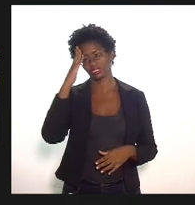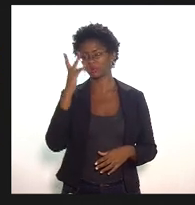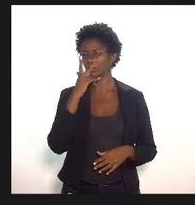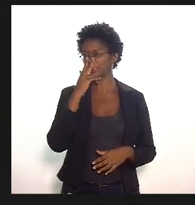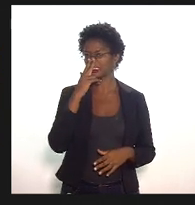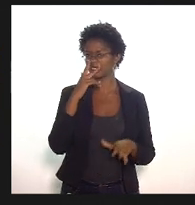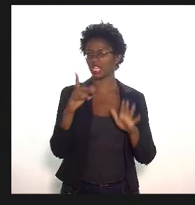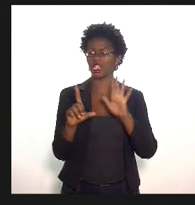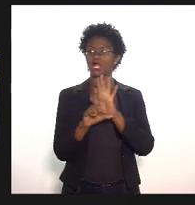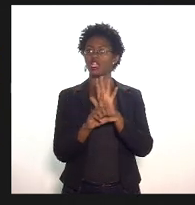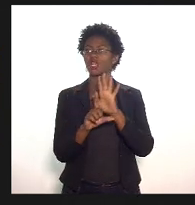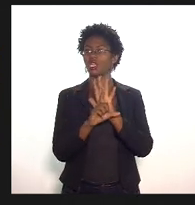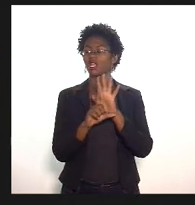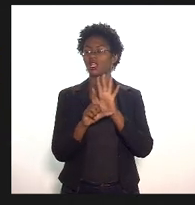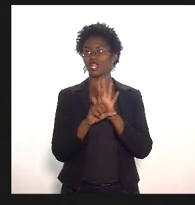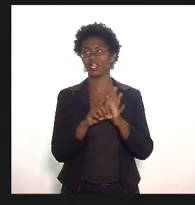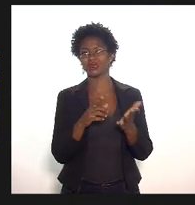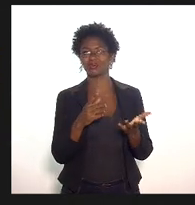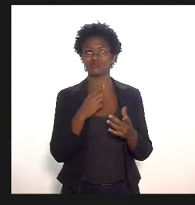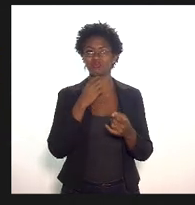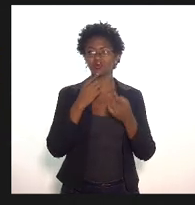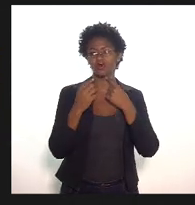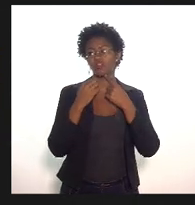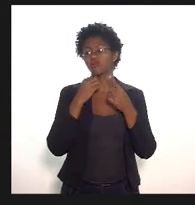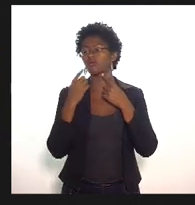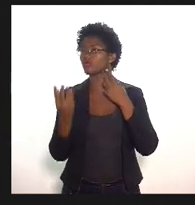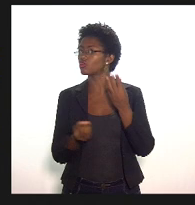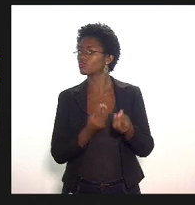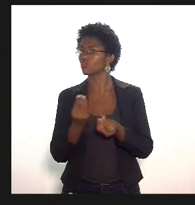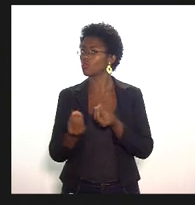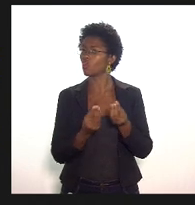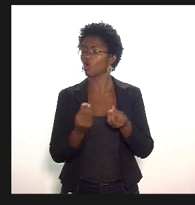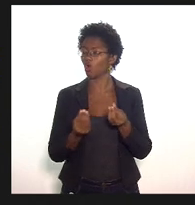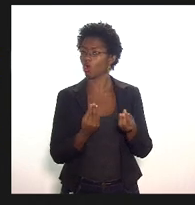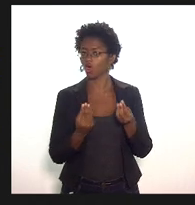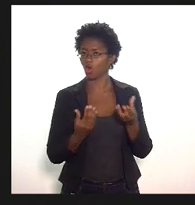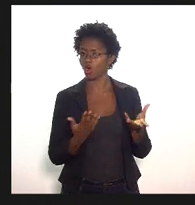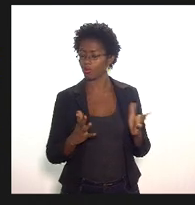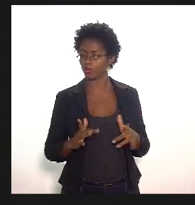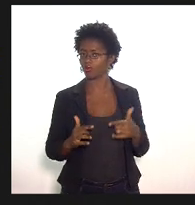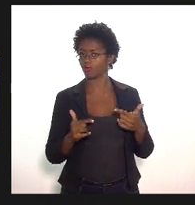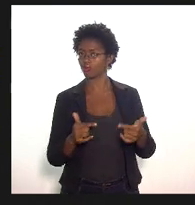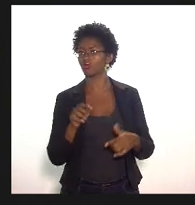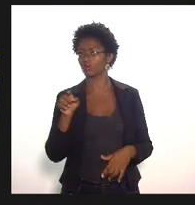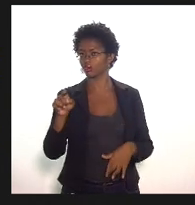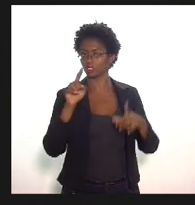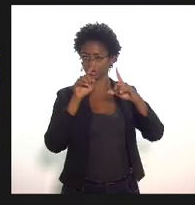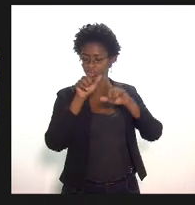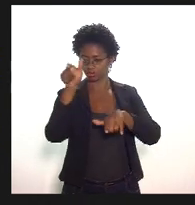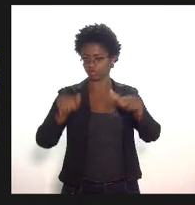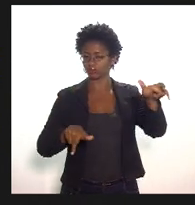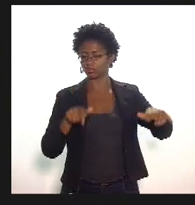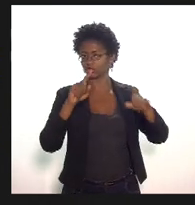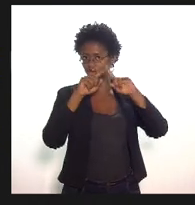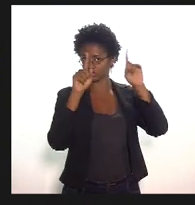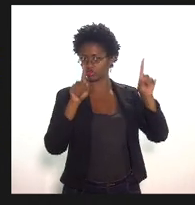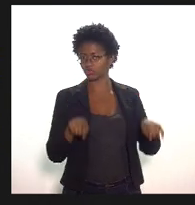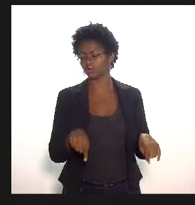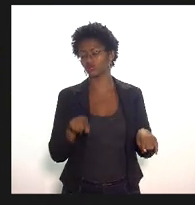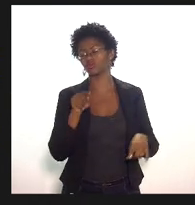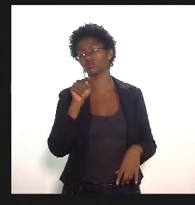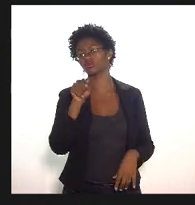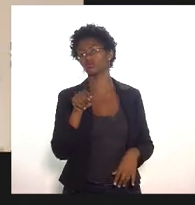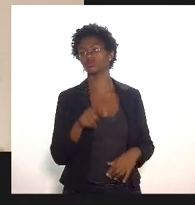legislação deixou um pouco em dúvida em relação ao tratamento que será dado, né, para os funcionários das